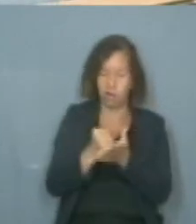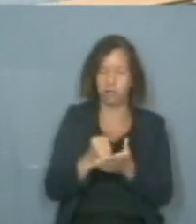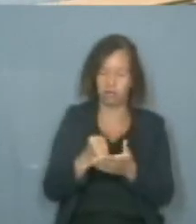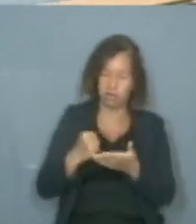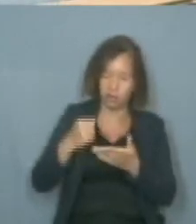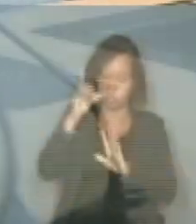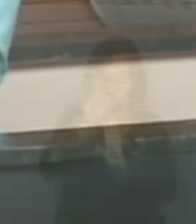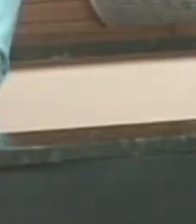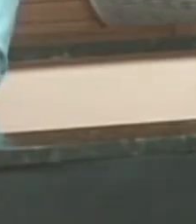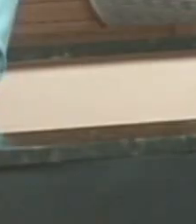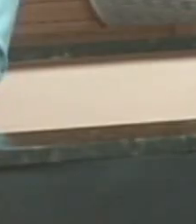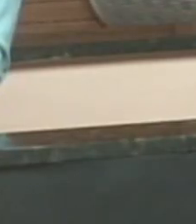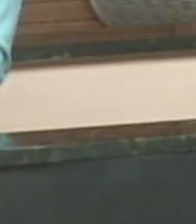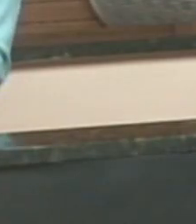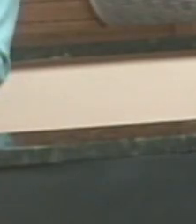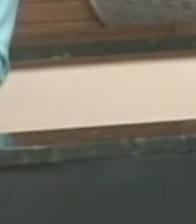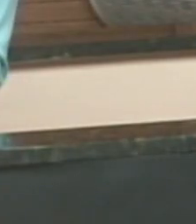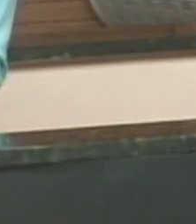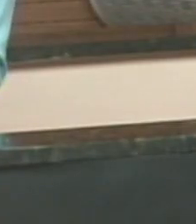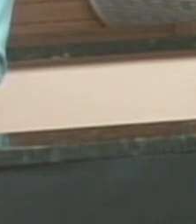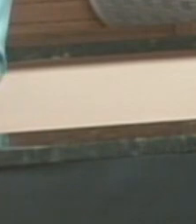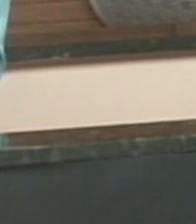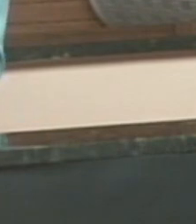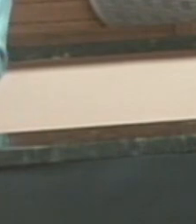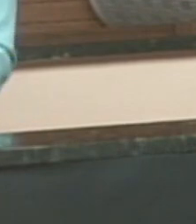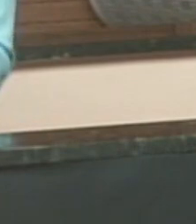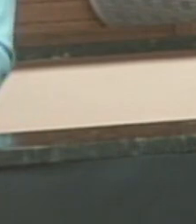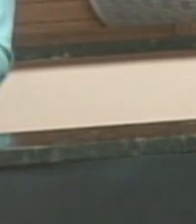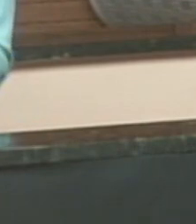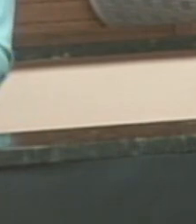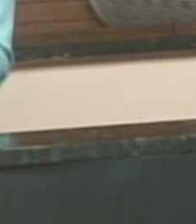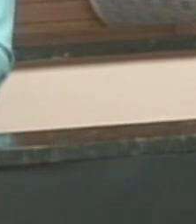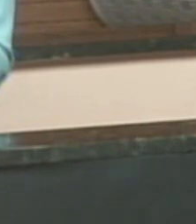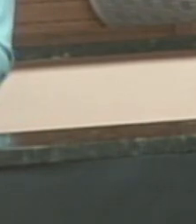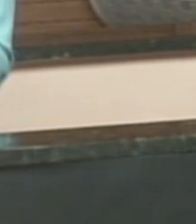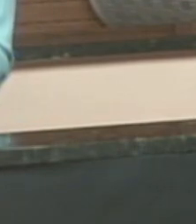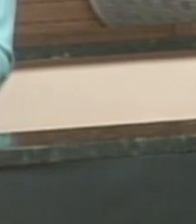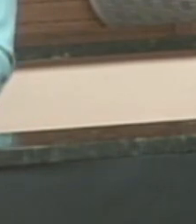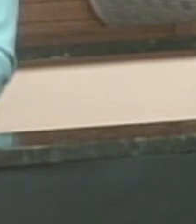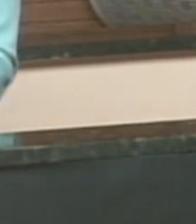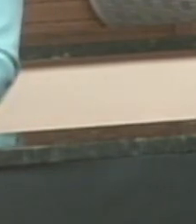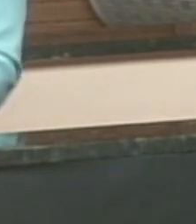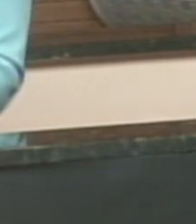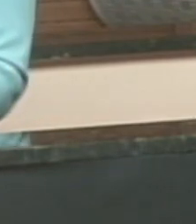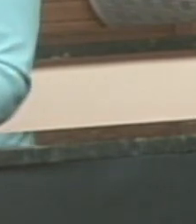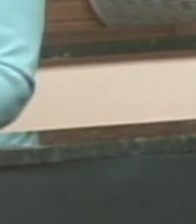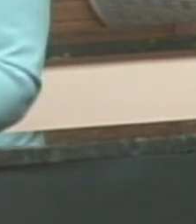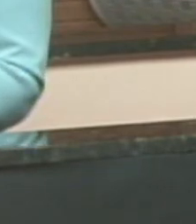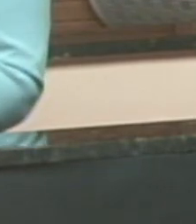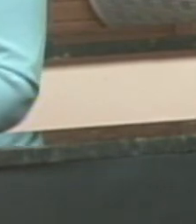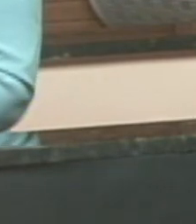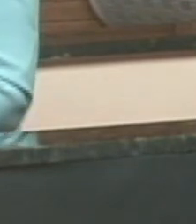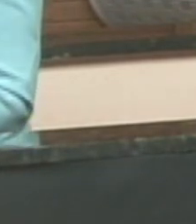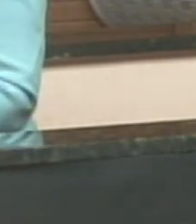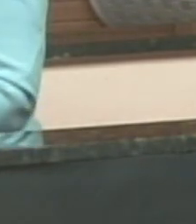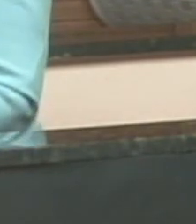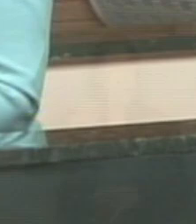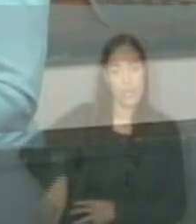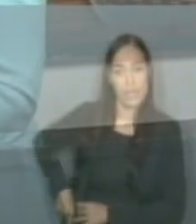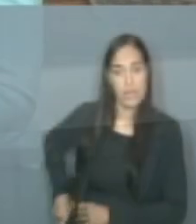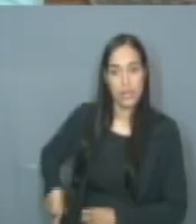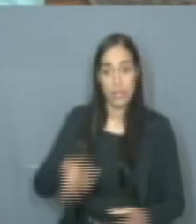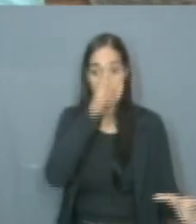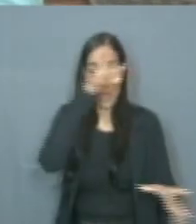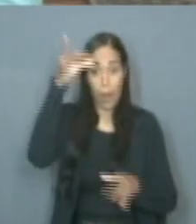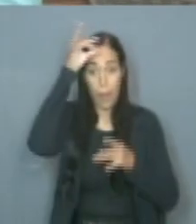Obrigada, vereadora. Obrigada, vereador. Incorporo a sua parte e agradeço por esse exemplo tão claro que Vossa Excelência traz, e que isso mostra